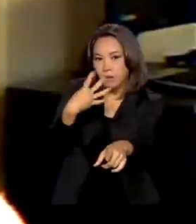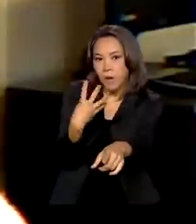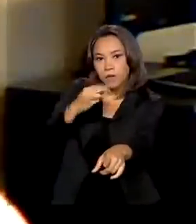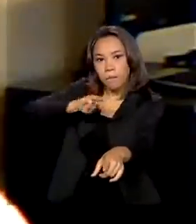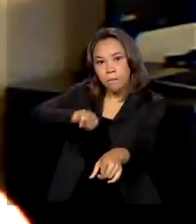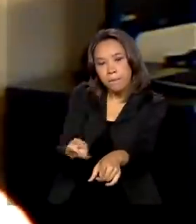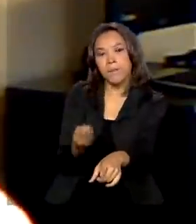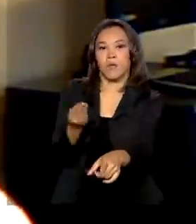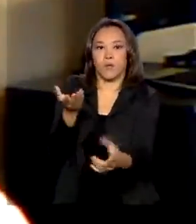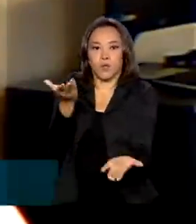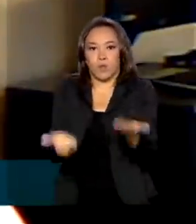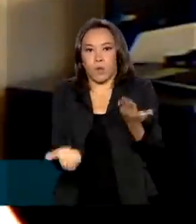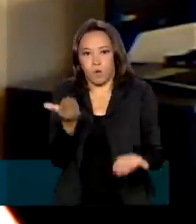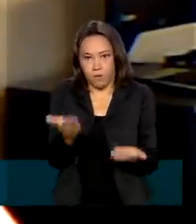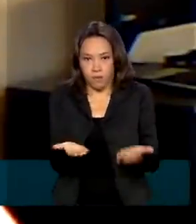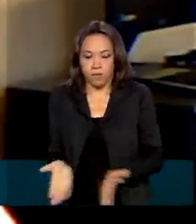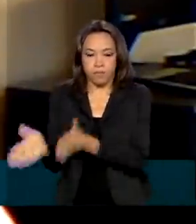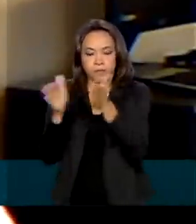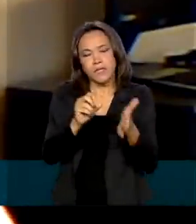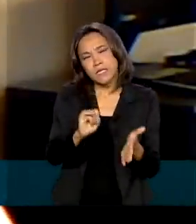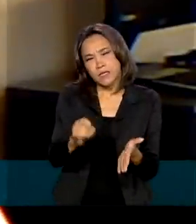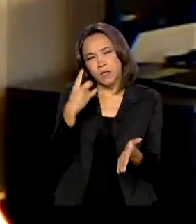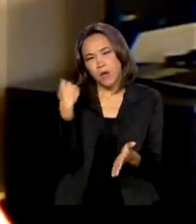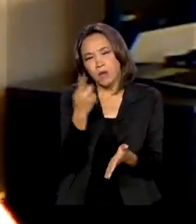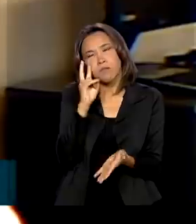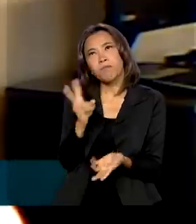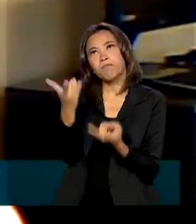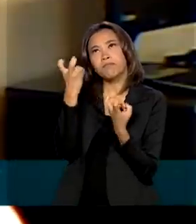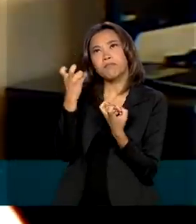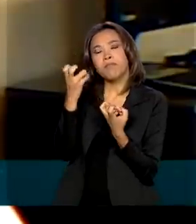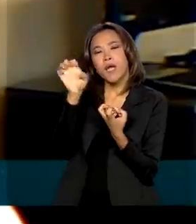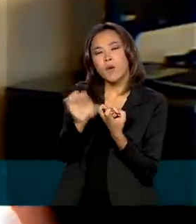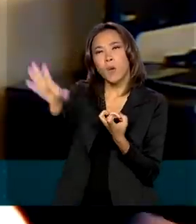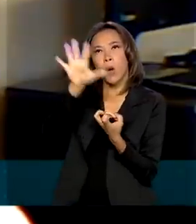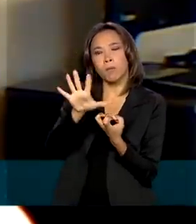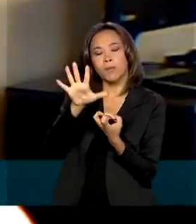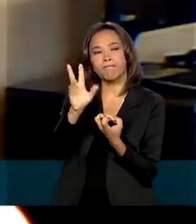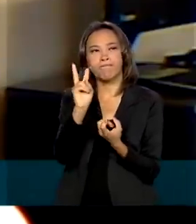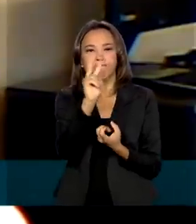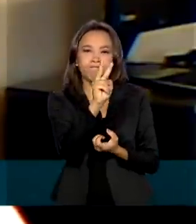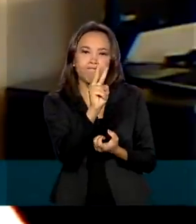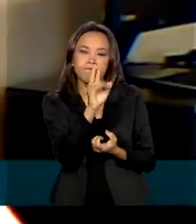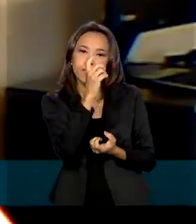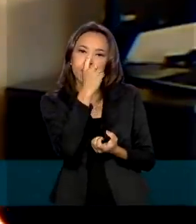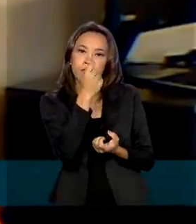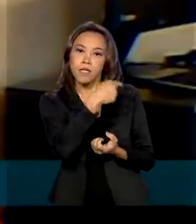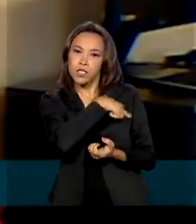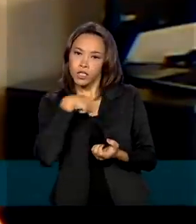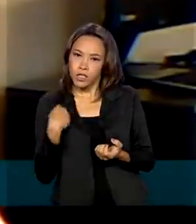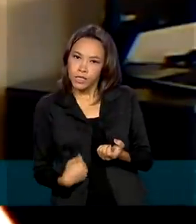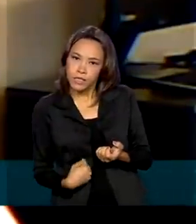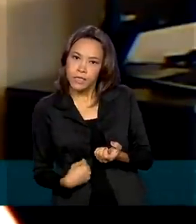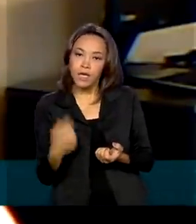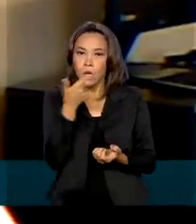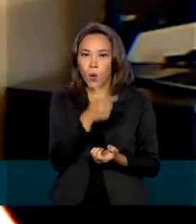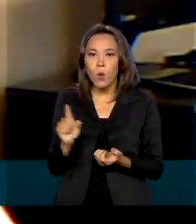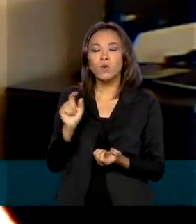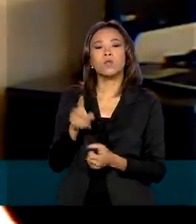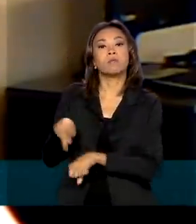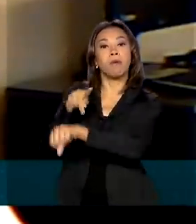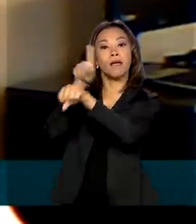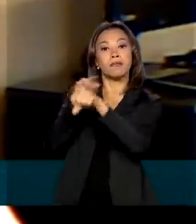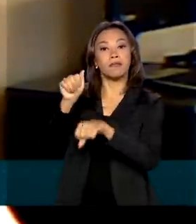toneladas Europa a China para outros países asiáticos